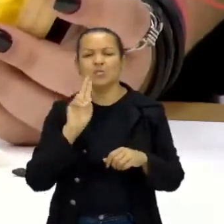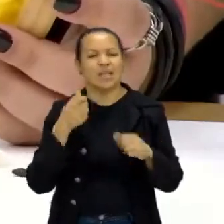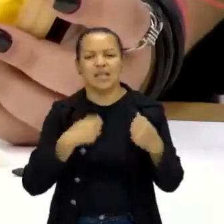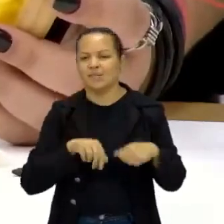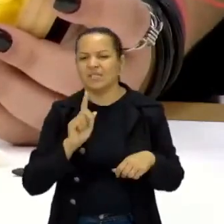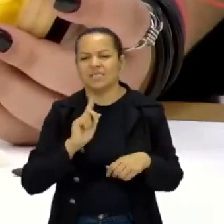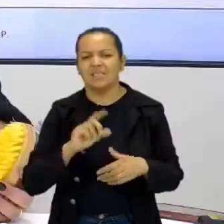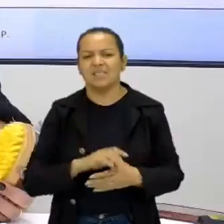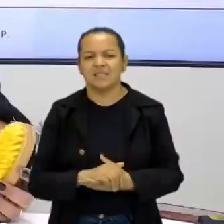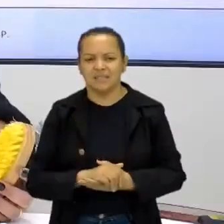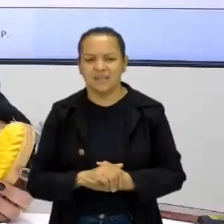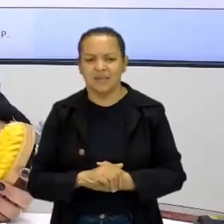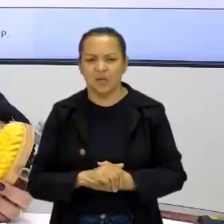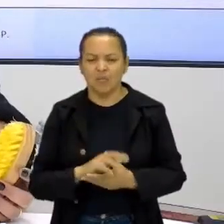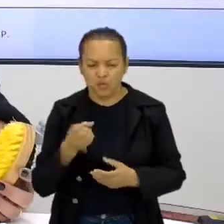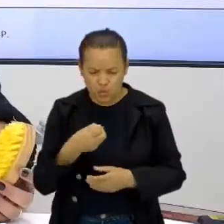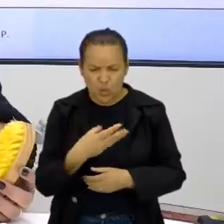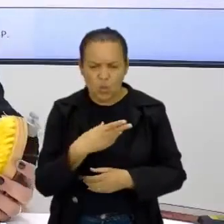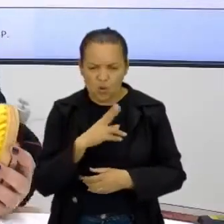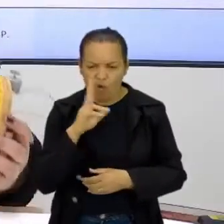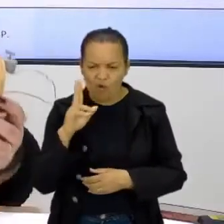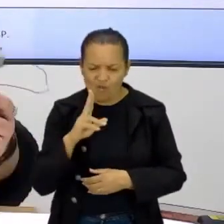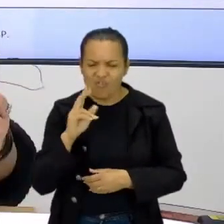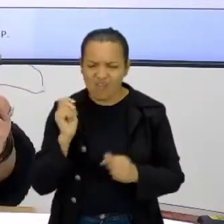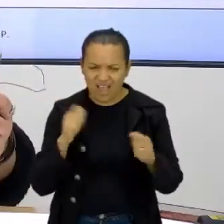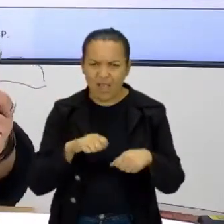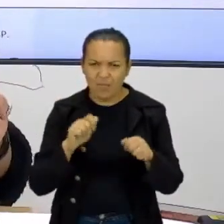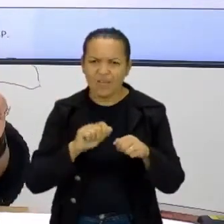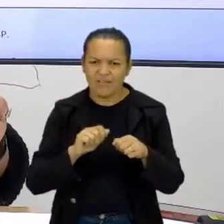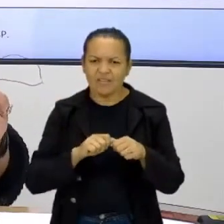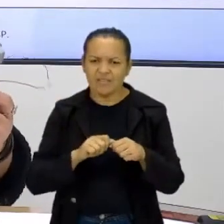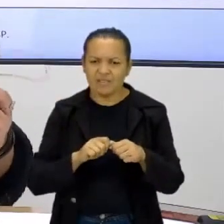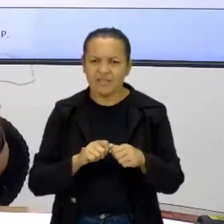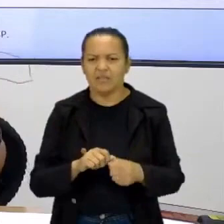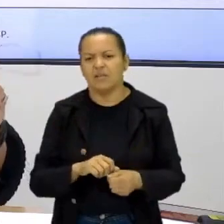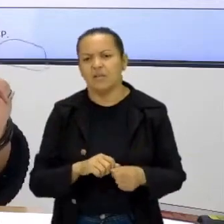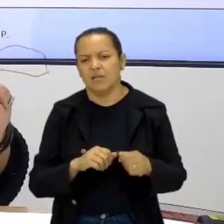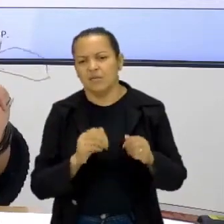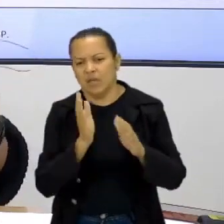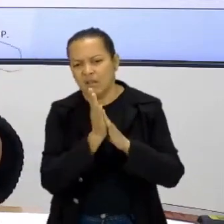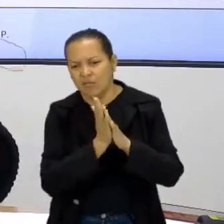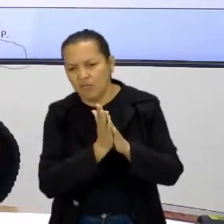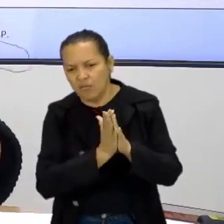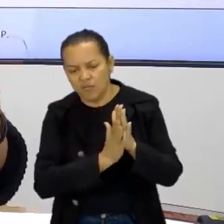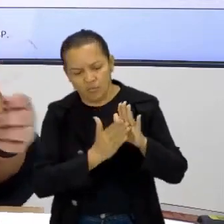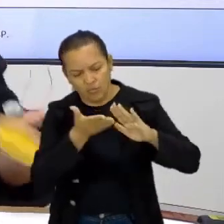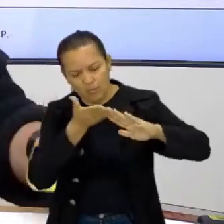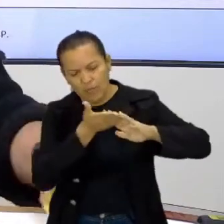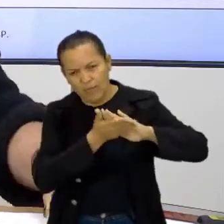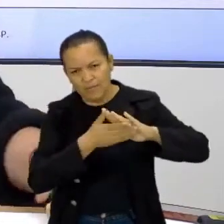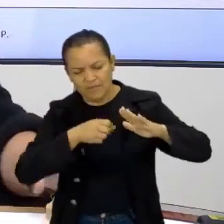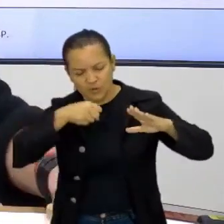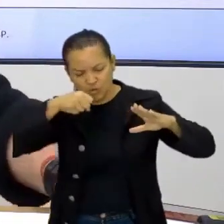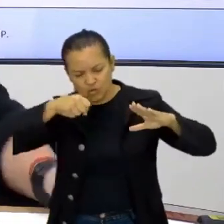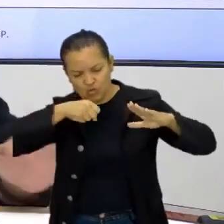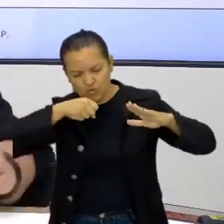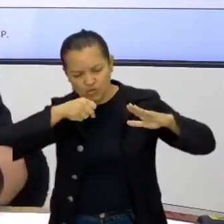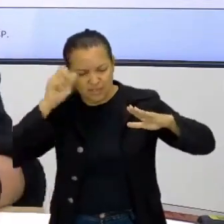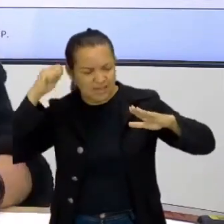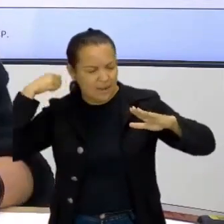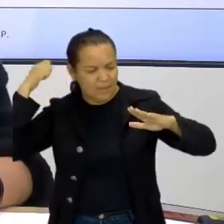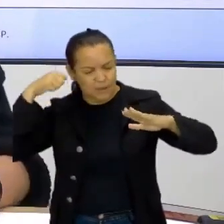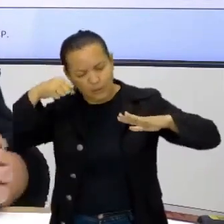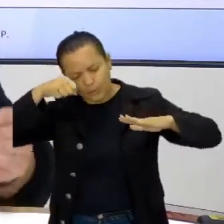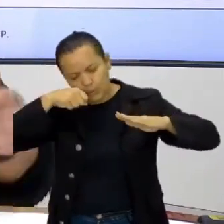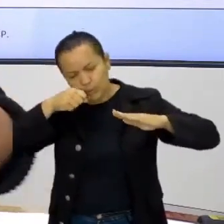Funciona com uma que não tá amassada? Funciona, mas de preferência passa um secadorzinho e dá uma amassada assim que